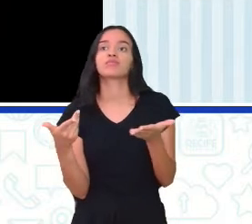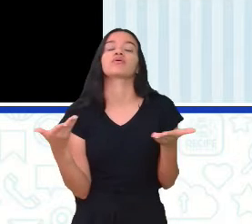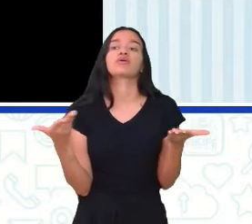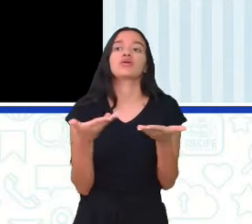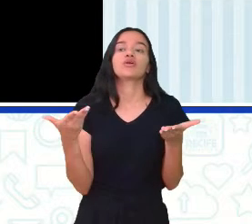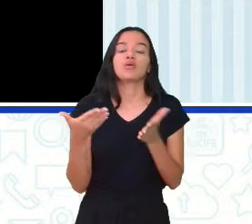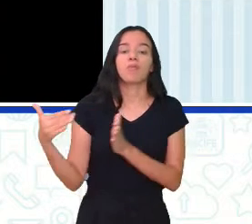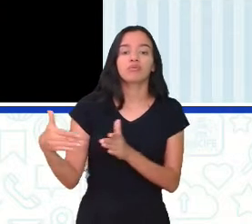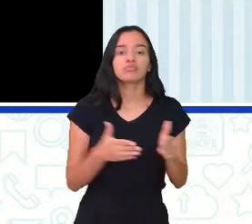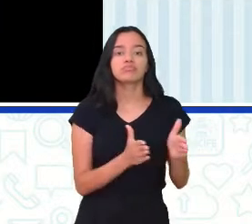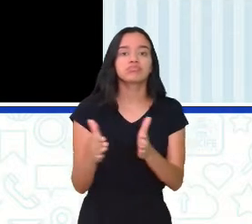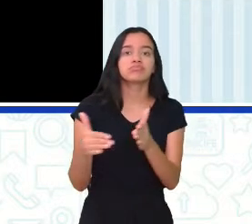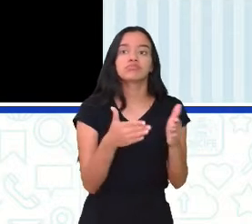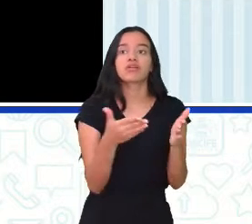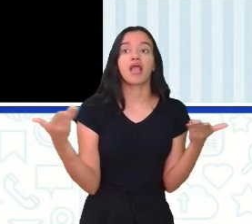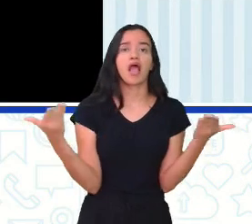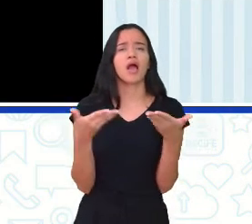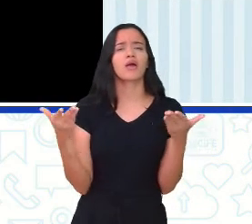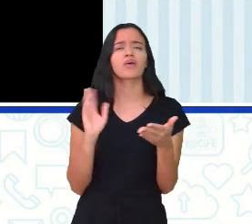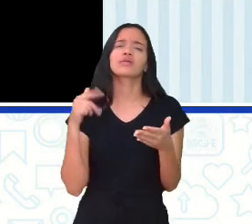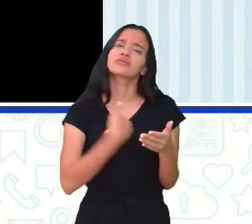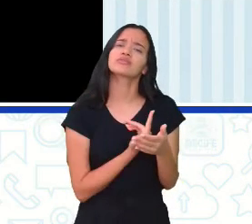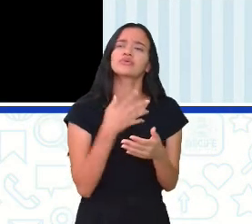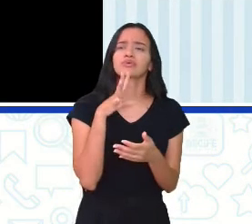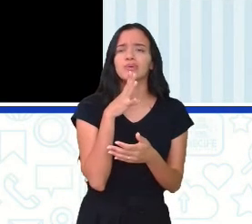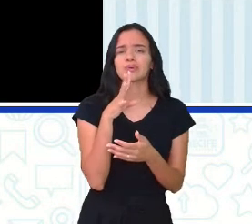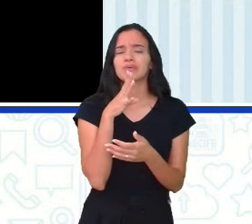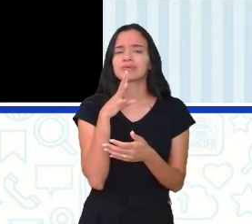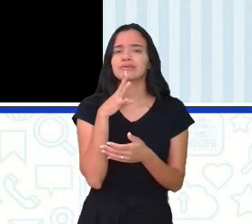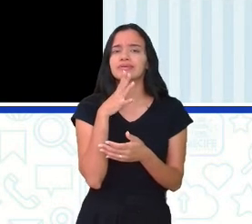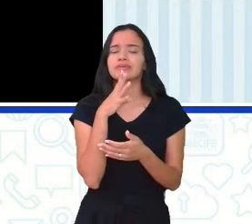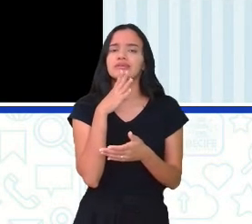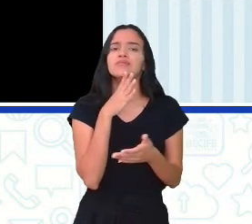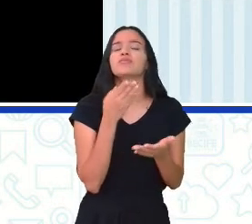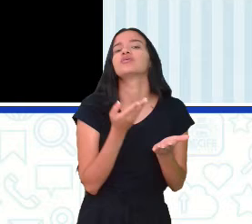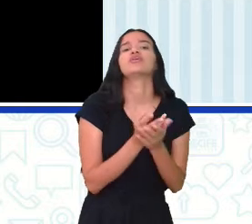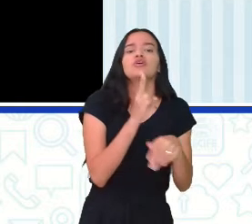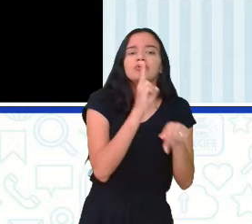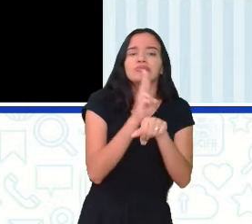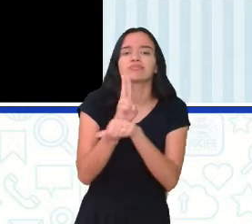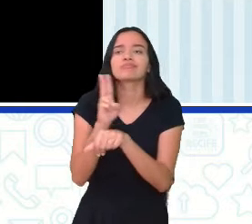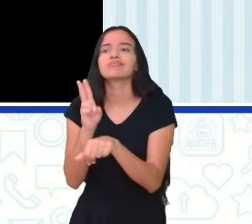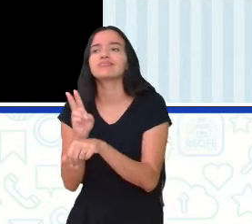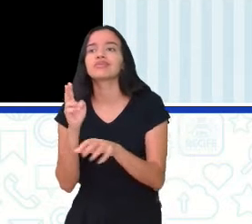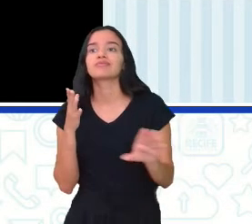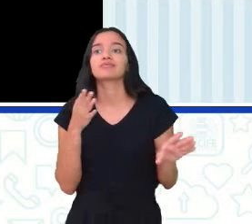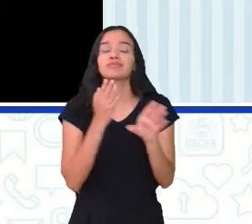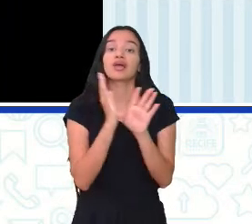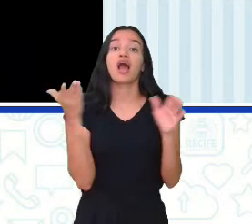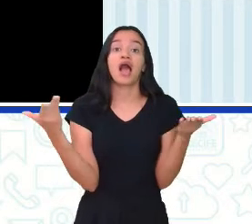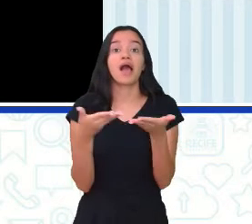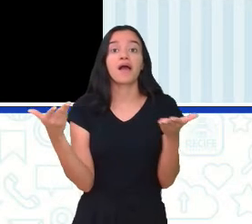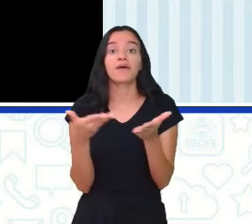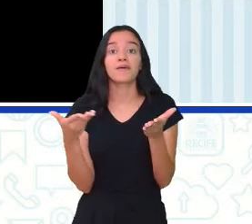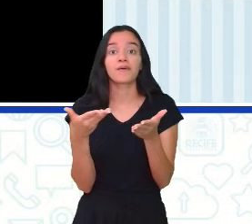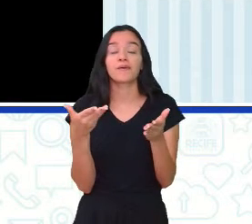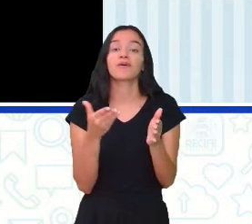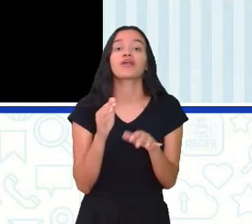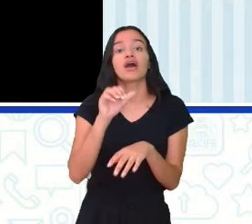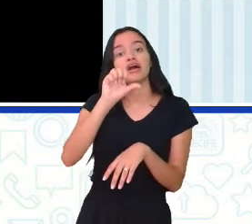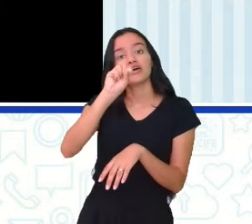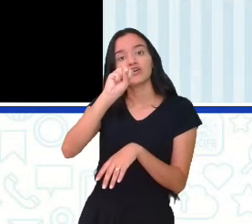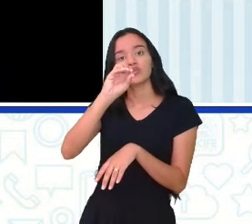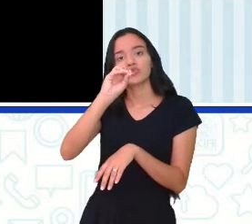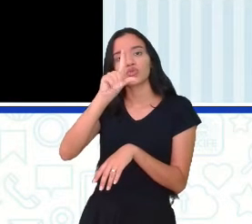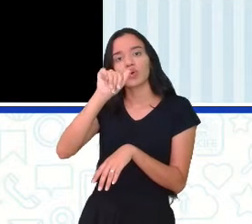rios e córregos. Agora que já conhecemos a etapa líquida do tratamento, vamos descobrir o que ocorre na fase sólida. Após passarem